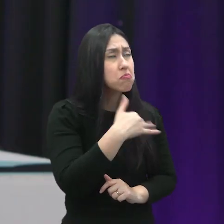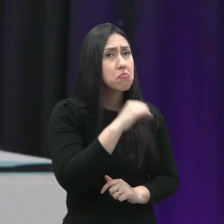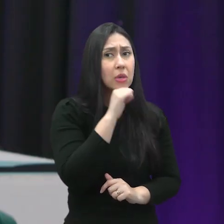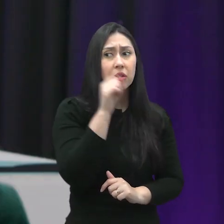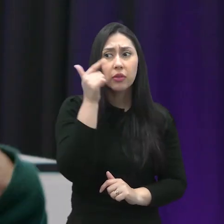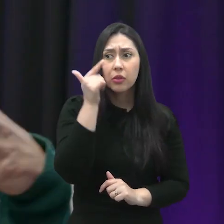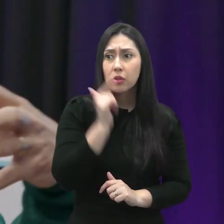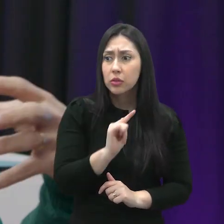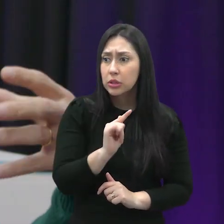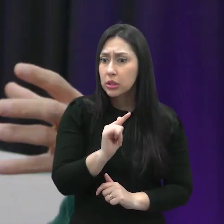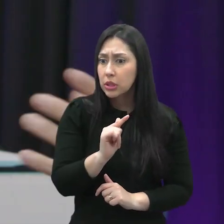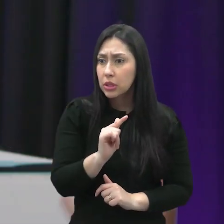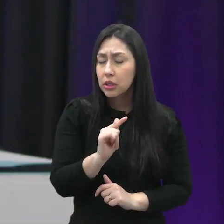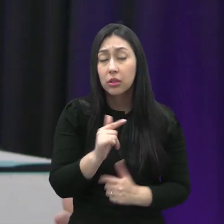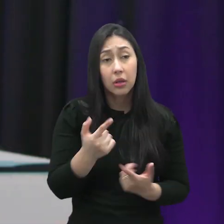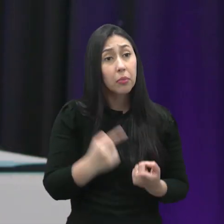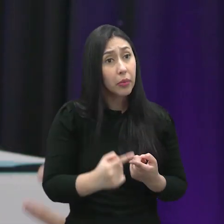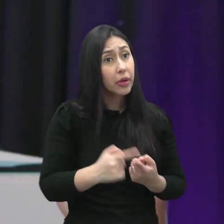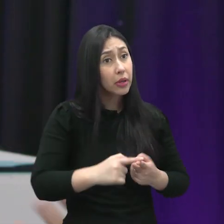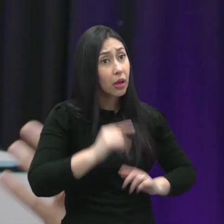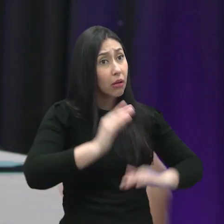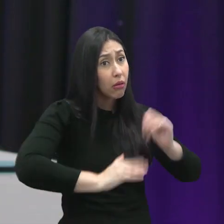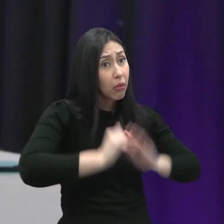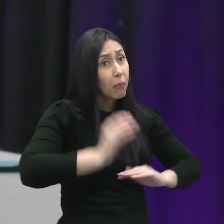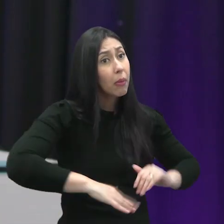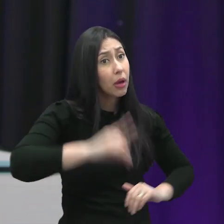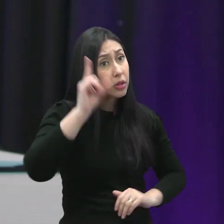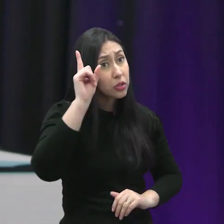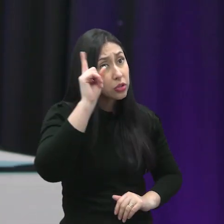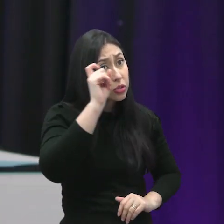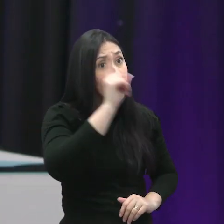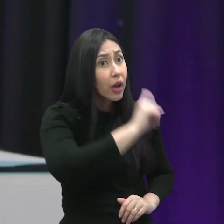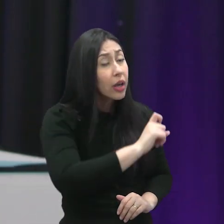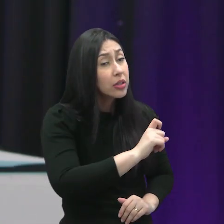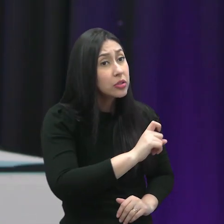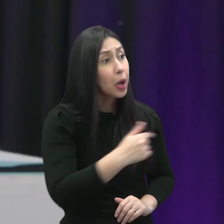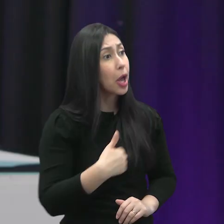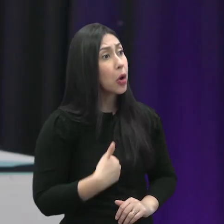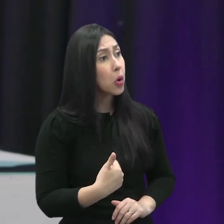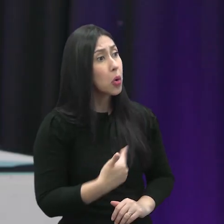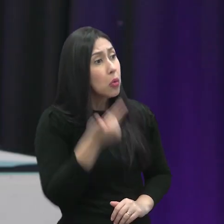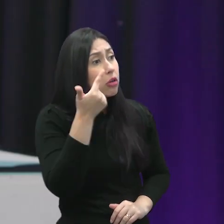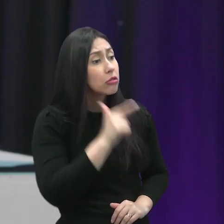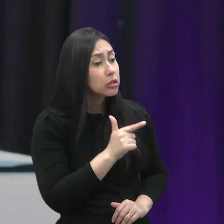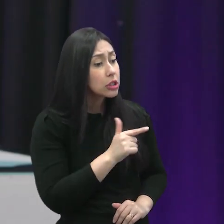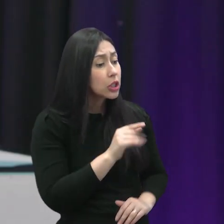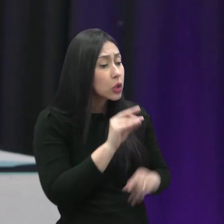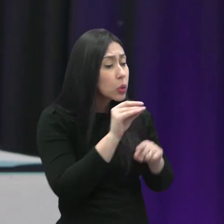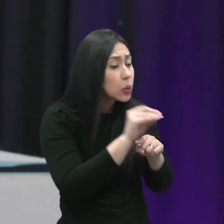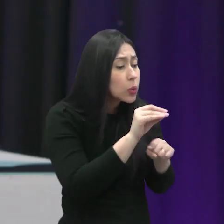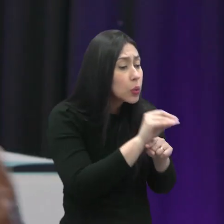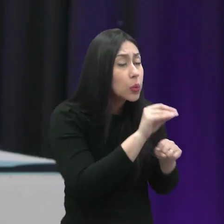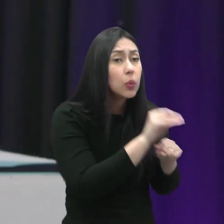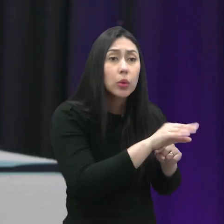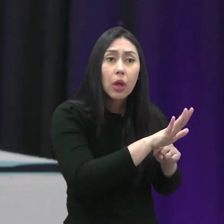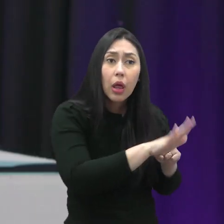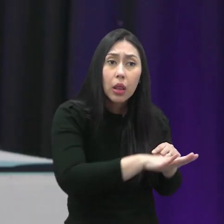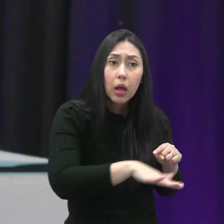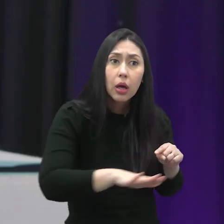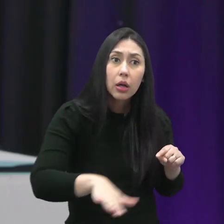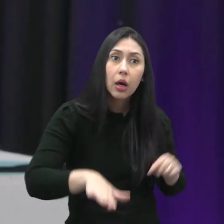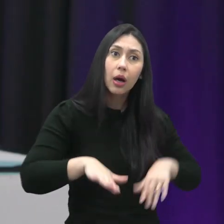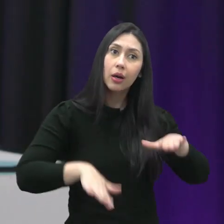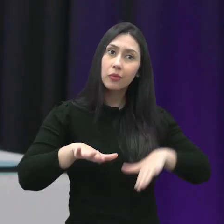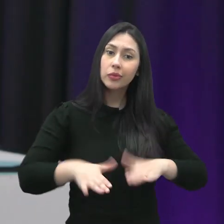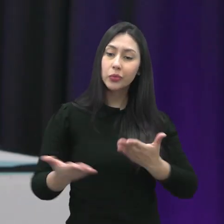em termos da prática mesmo de ser pai, da dificuldade de ser pai. Não é? Será que eu vou conseguir sustentar uma criança? Essa é uma preocupação